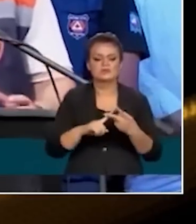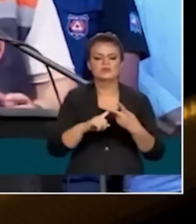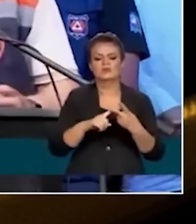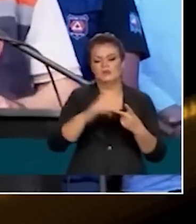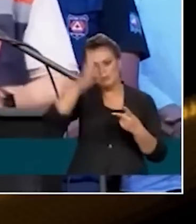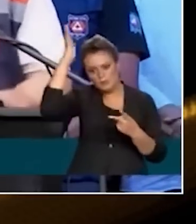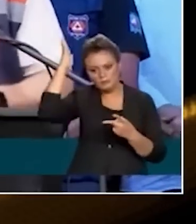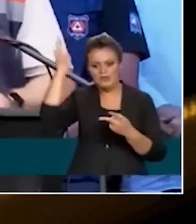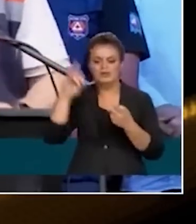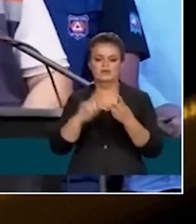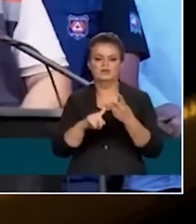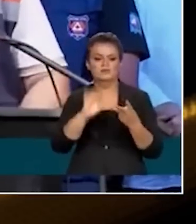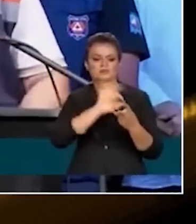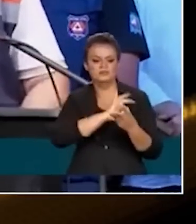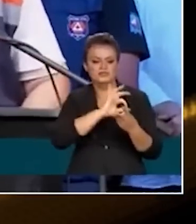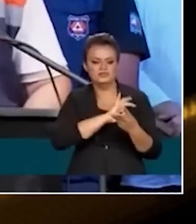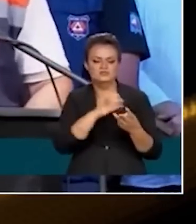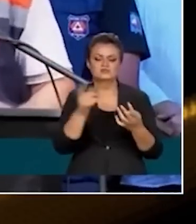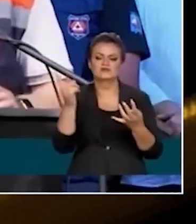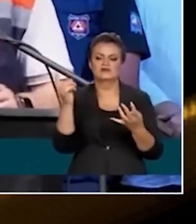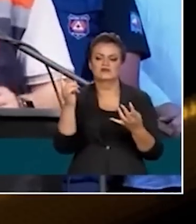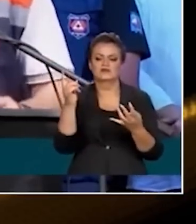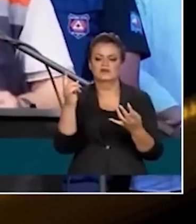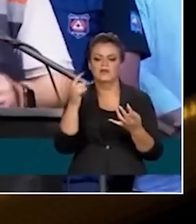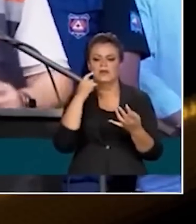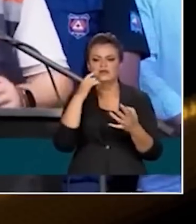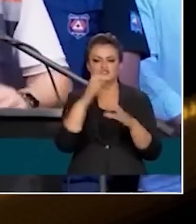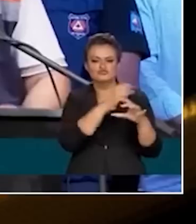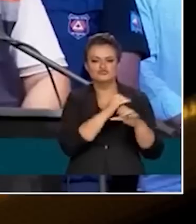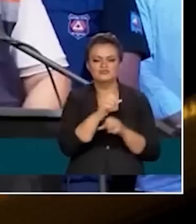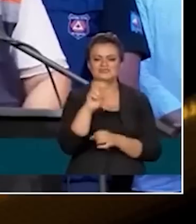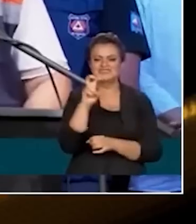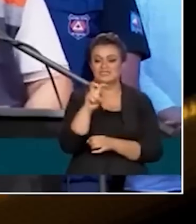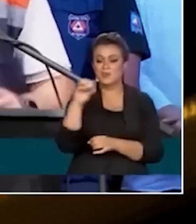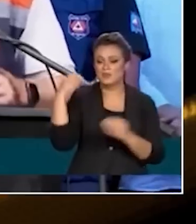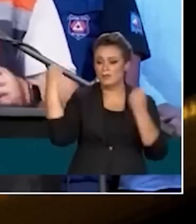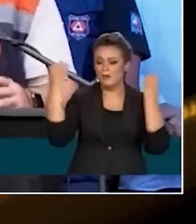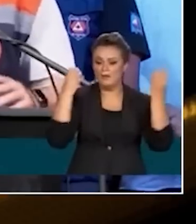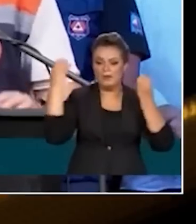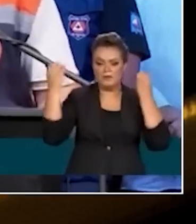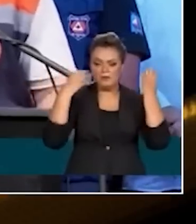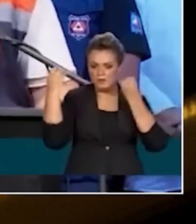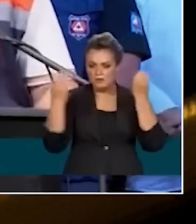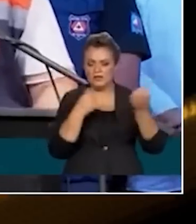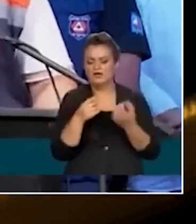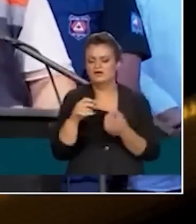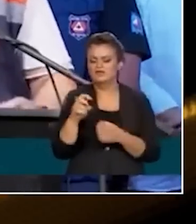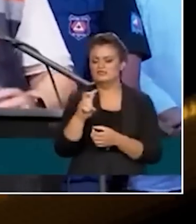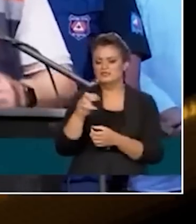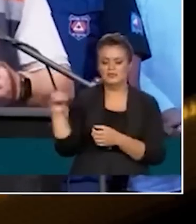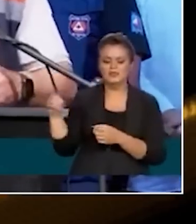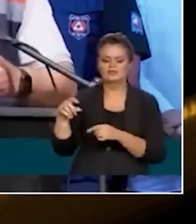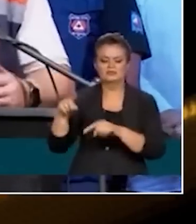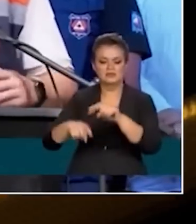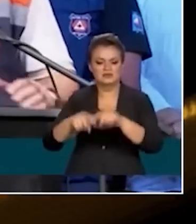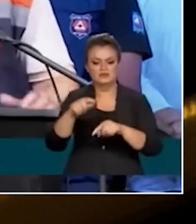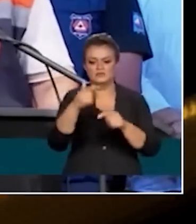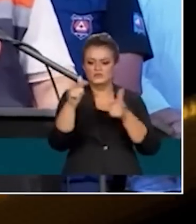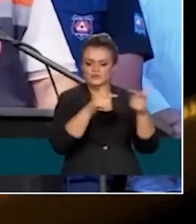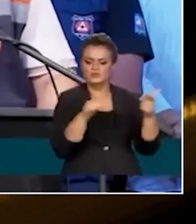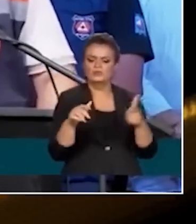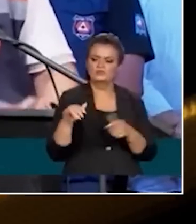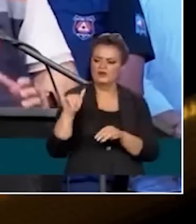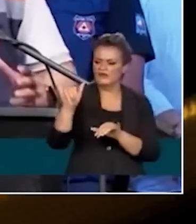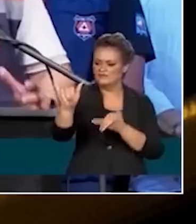está numa situação econômica muito boa ele herdou um governo em ordem São Paulo